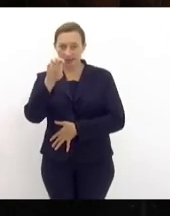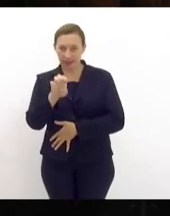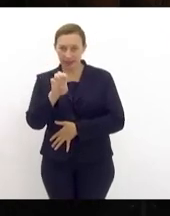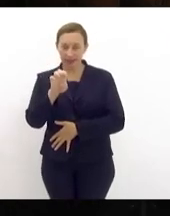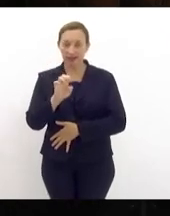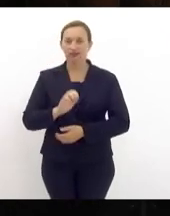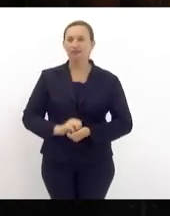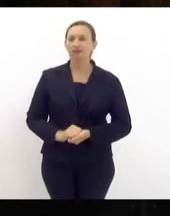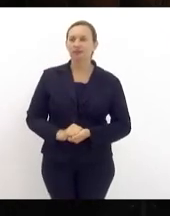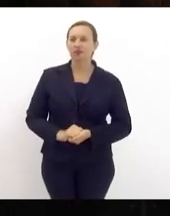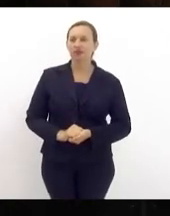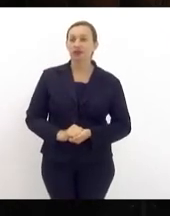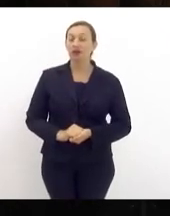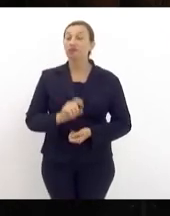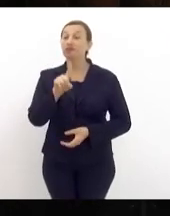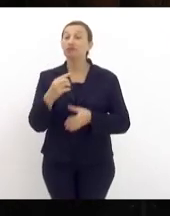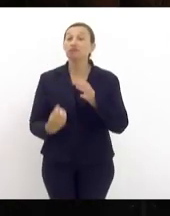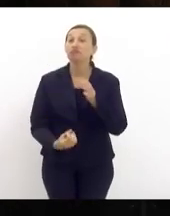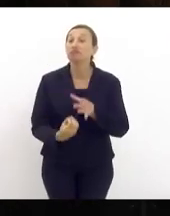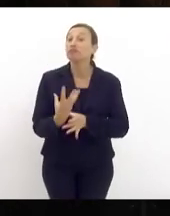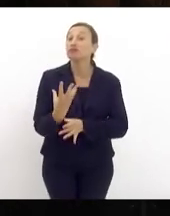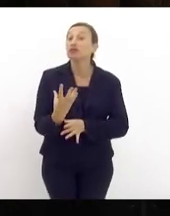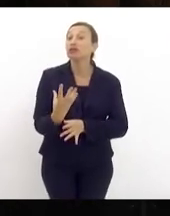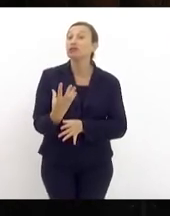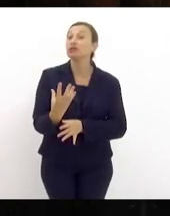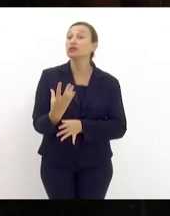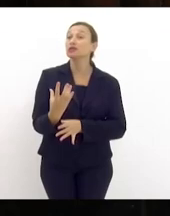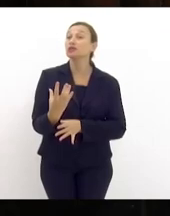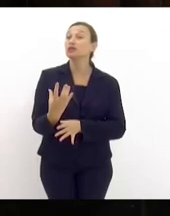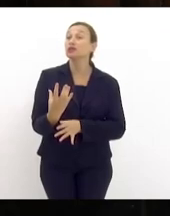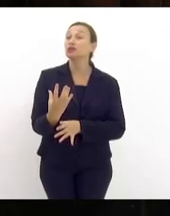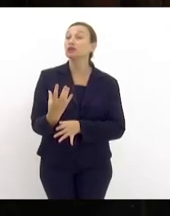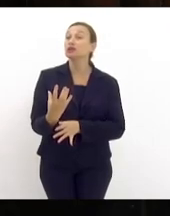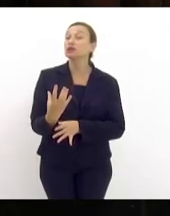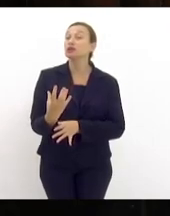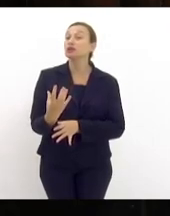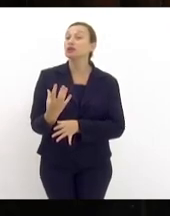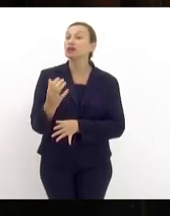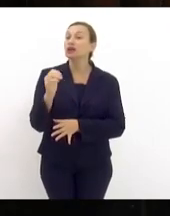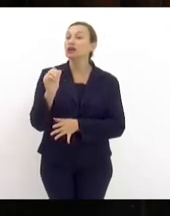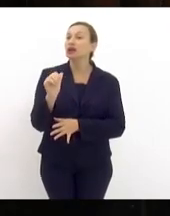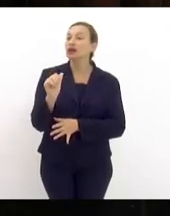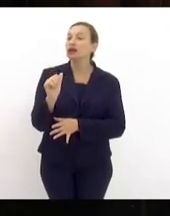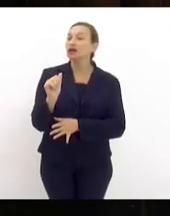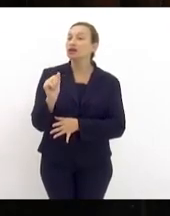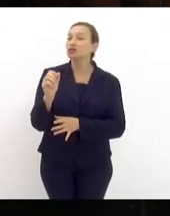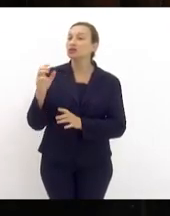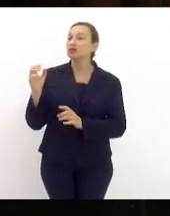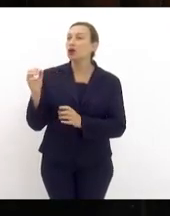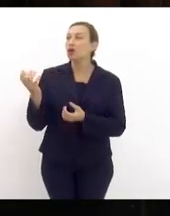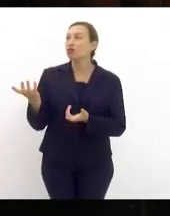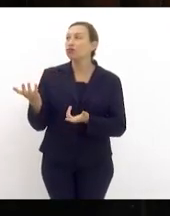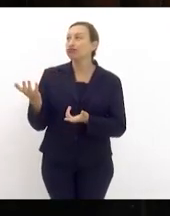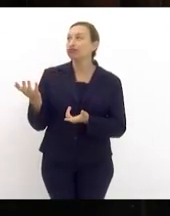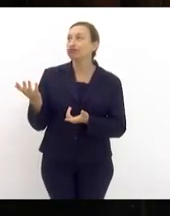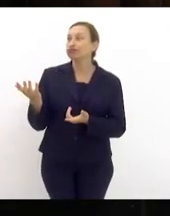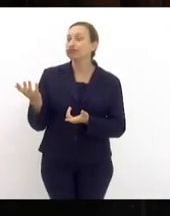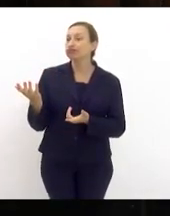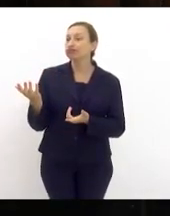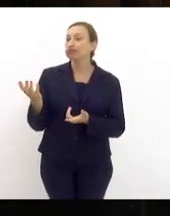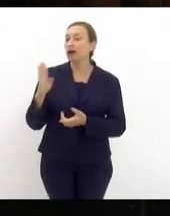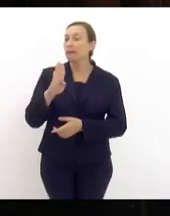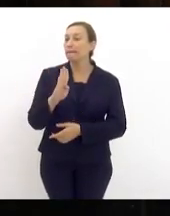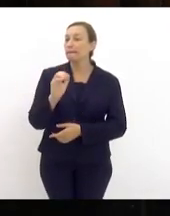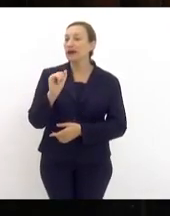A Refite nasce com uma aquisição polêmica na